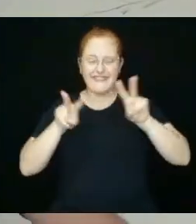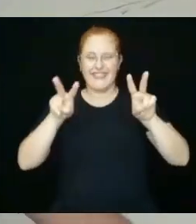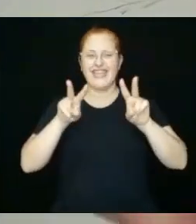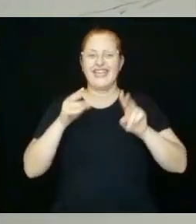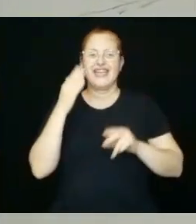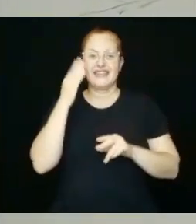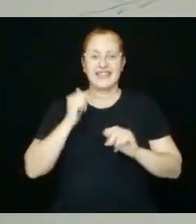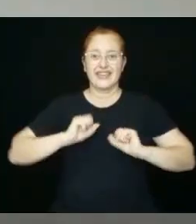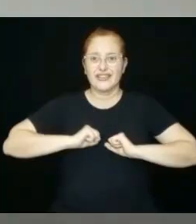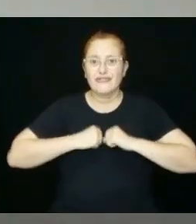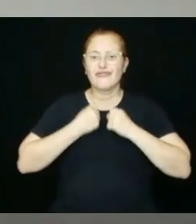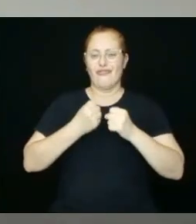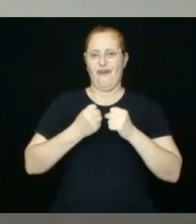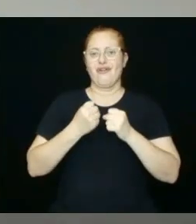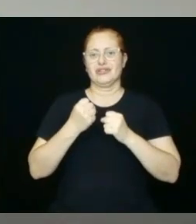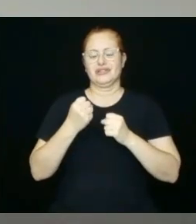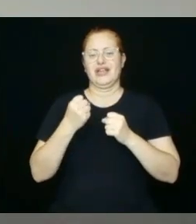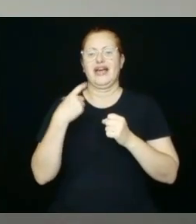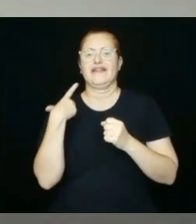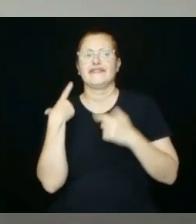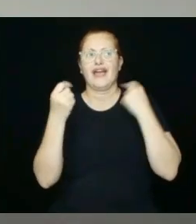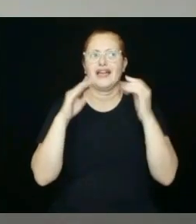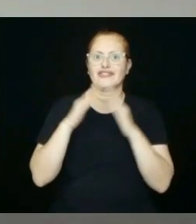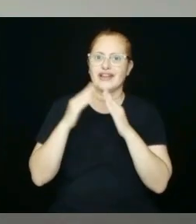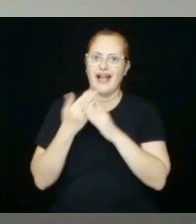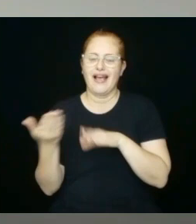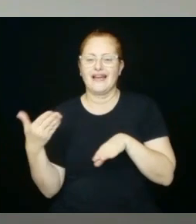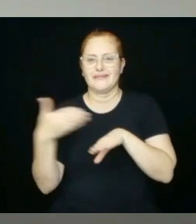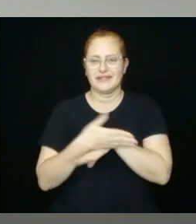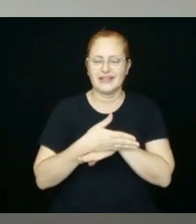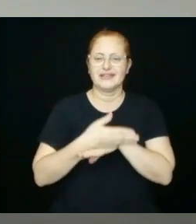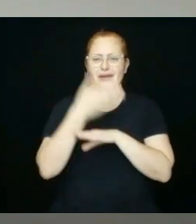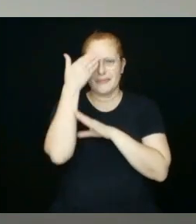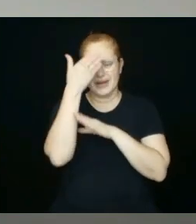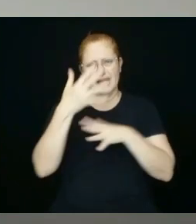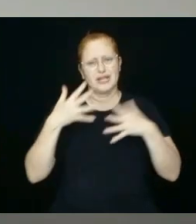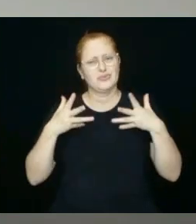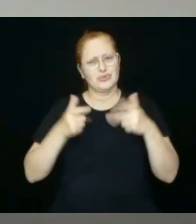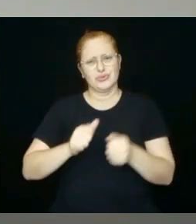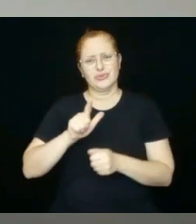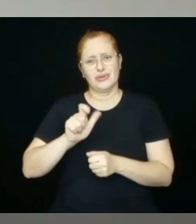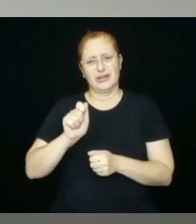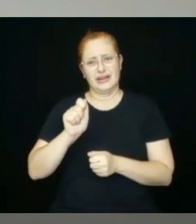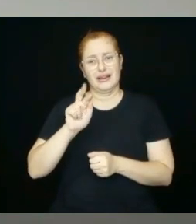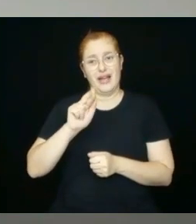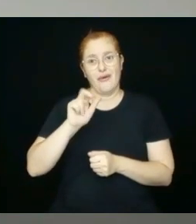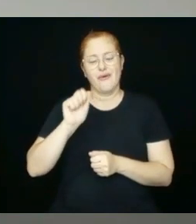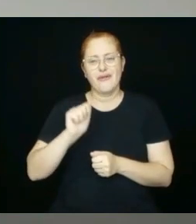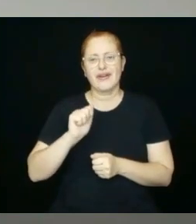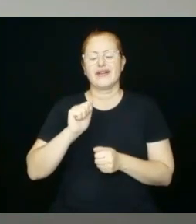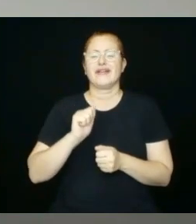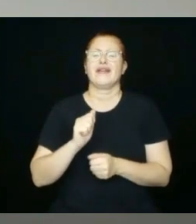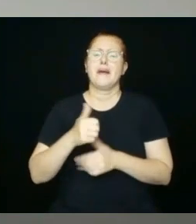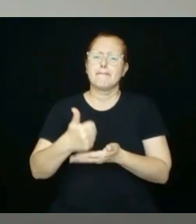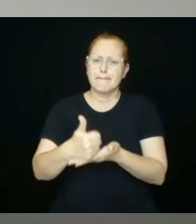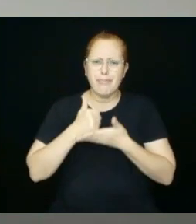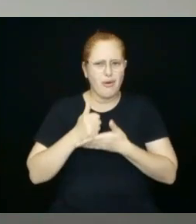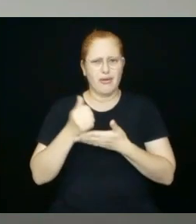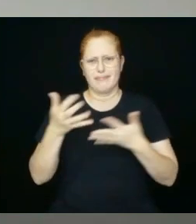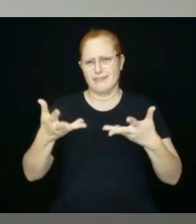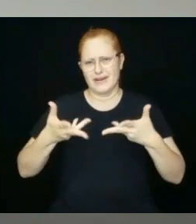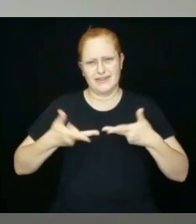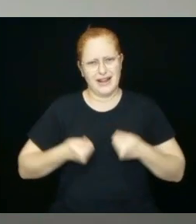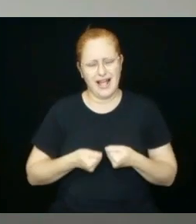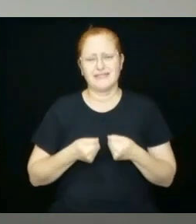que é um esforço, cara, sair de casa e vir, tá? E, Laura, obrigado por tudo, assim, o apoio, assim, ó, sensacional.